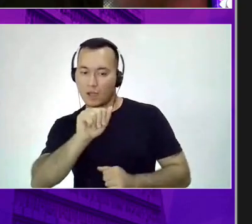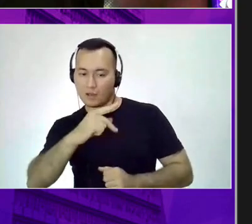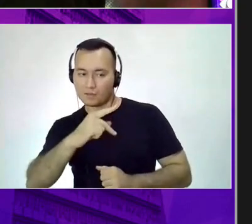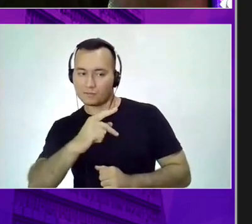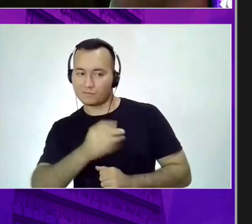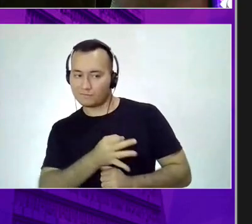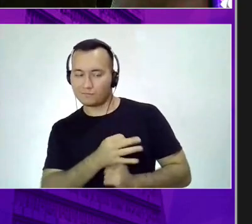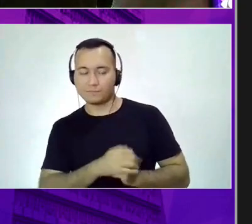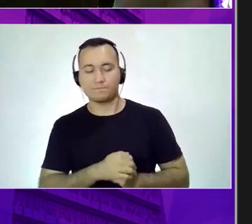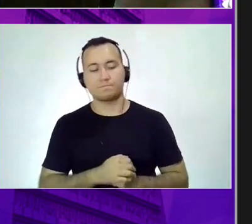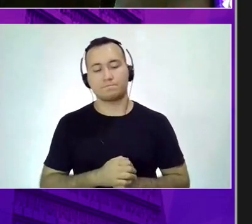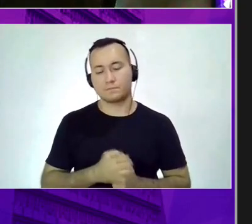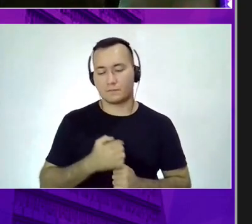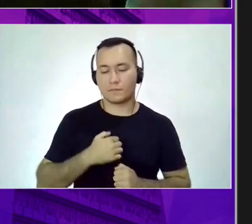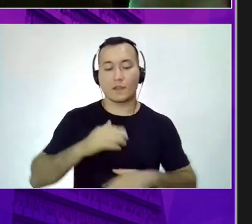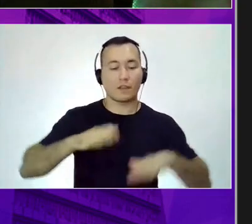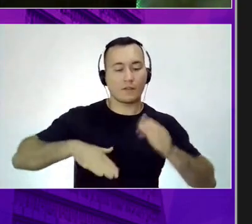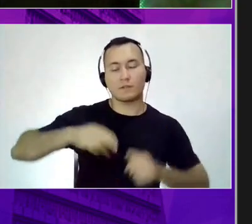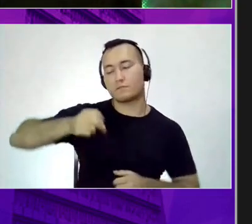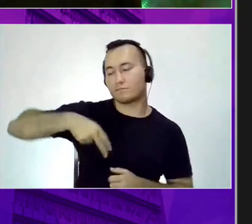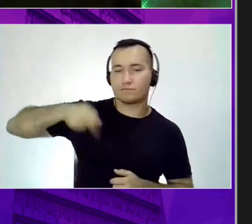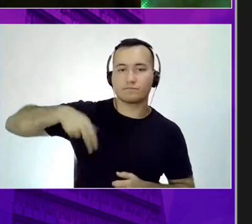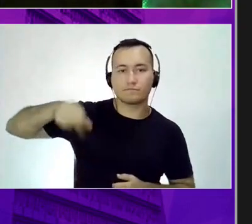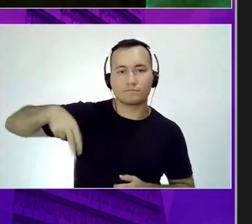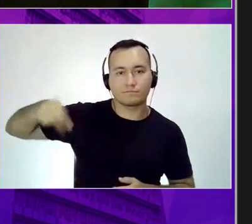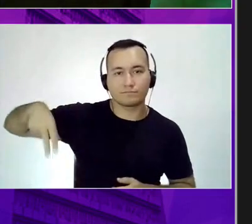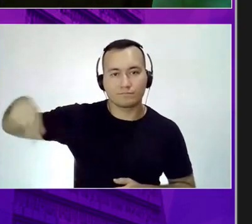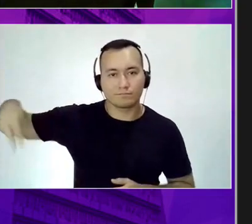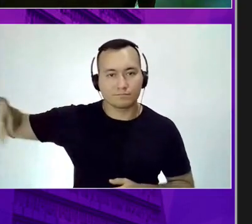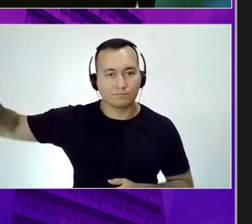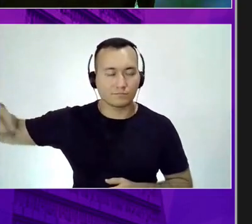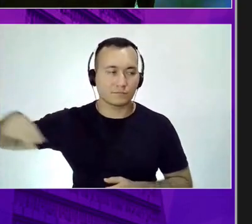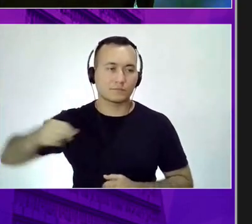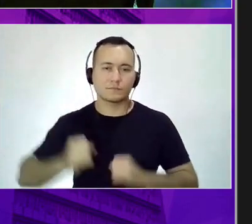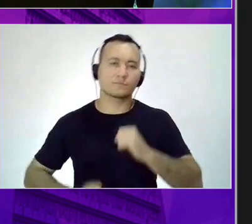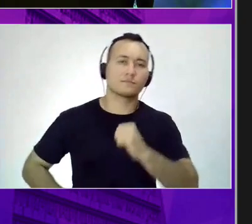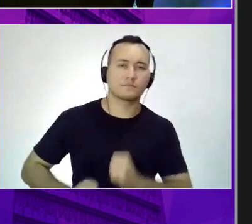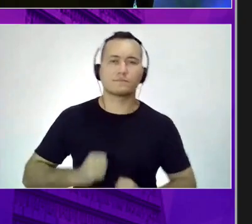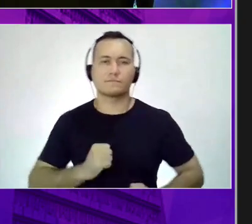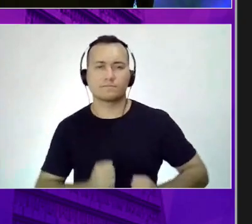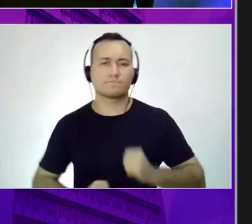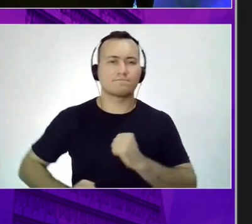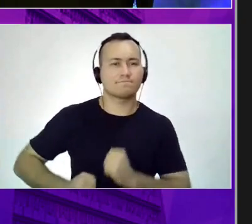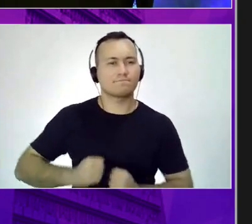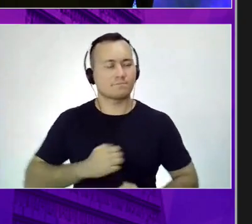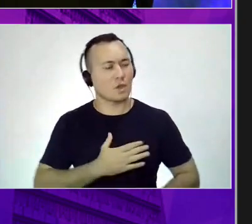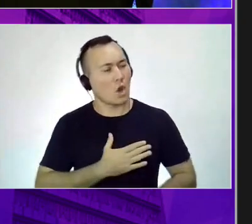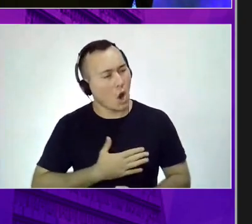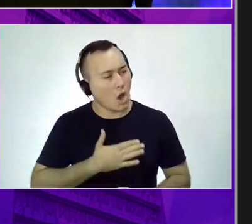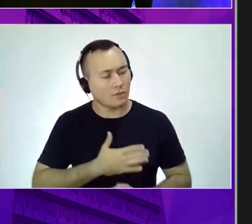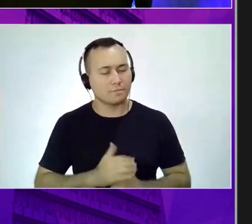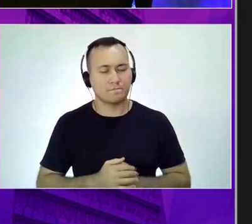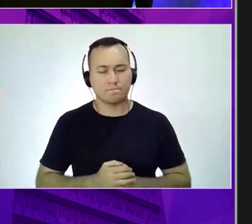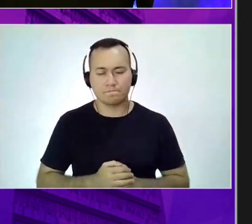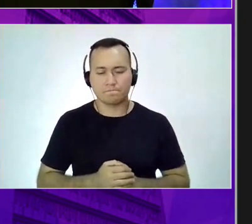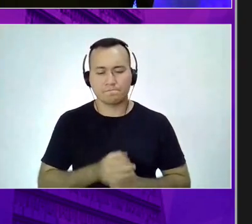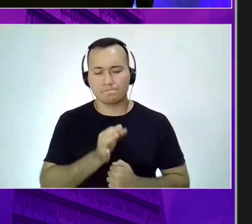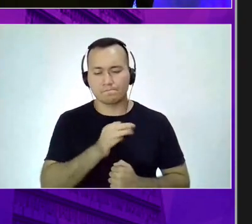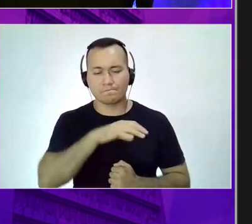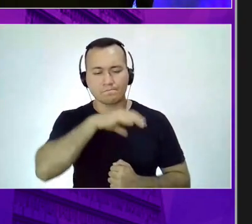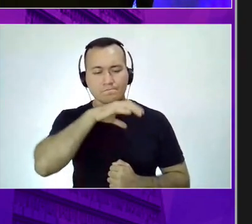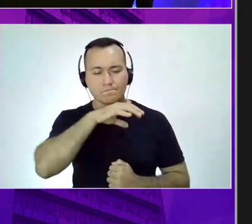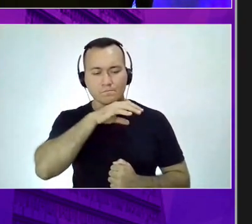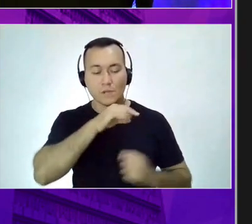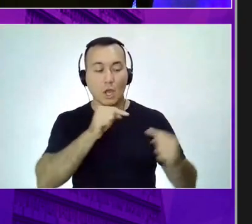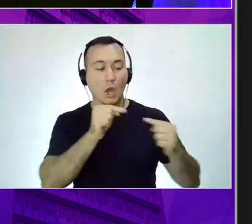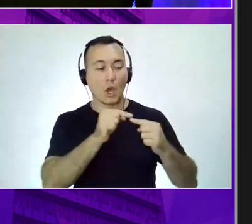fazer caminhadas ao ar livre. Por exemplo, e qual seria ali o meu bichinho de estimação que mais vai